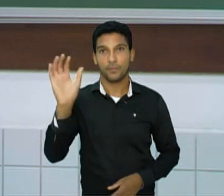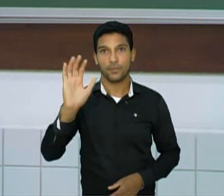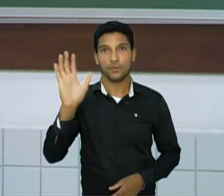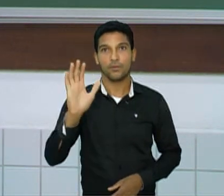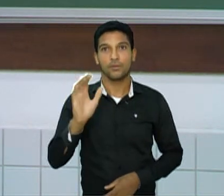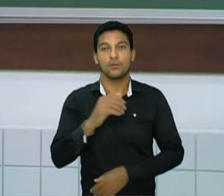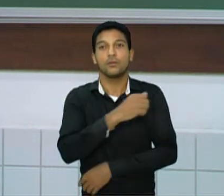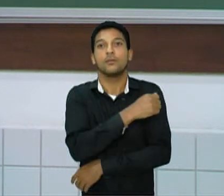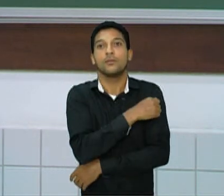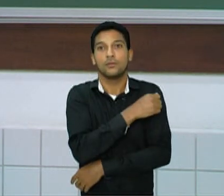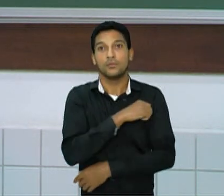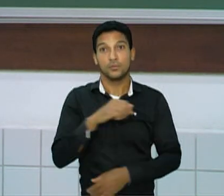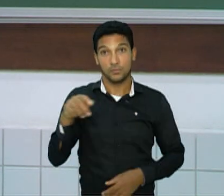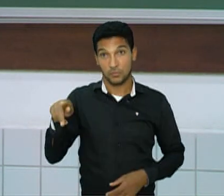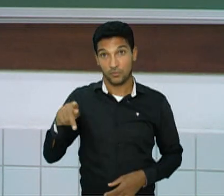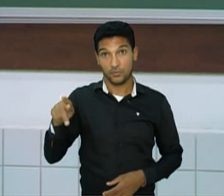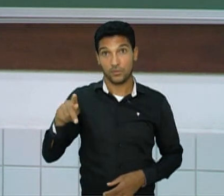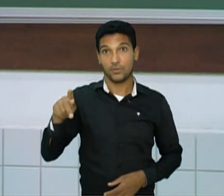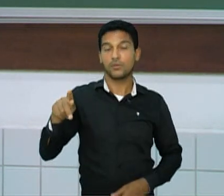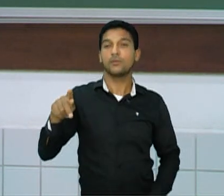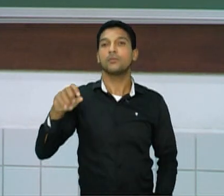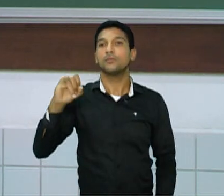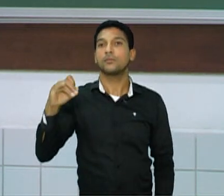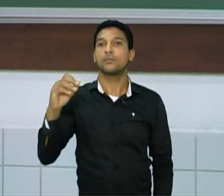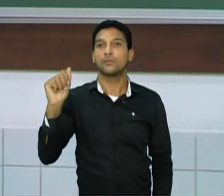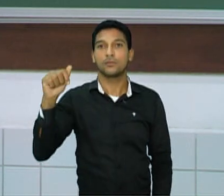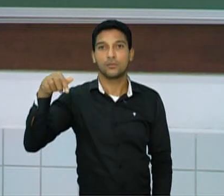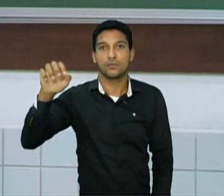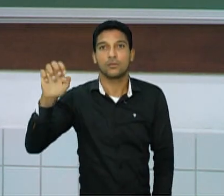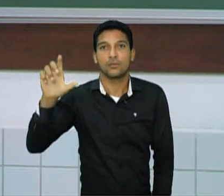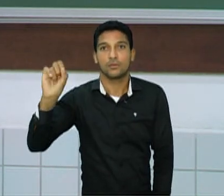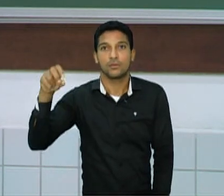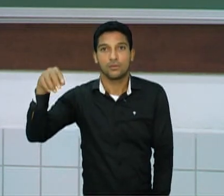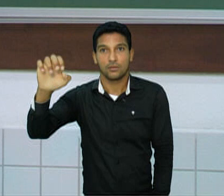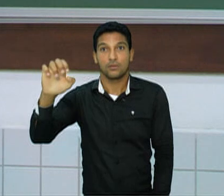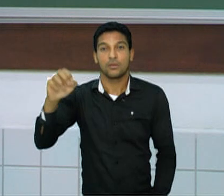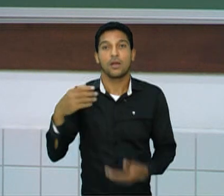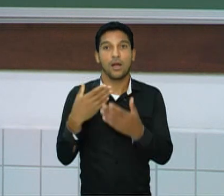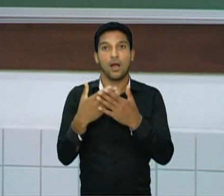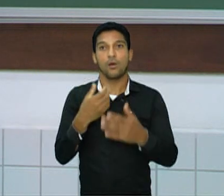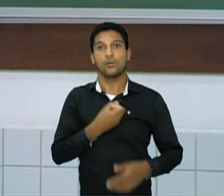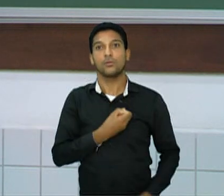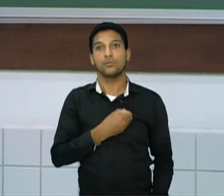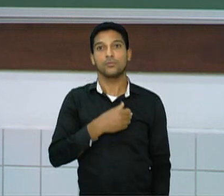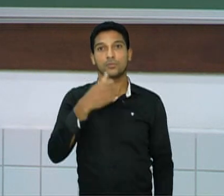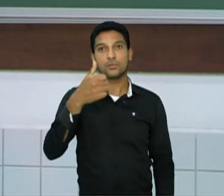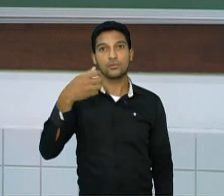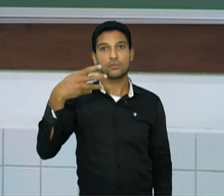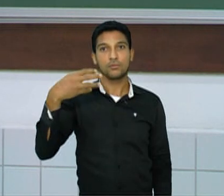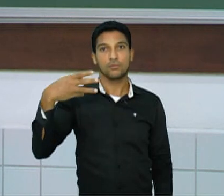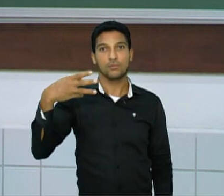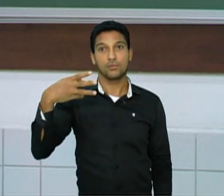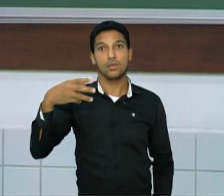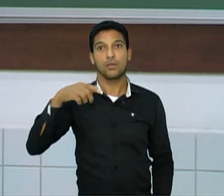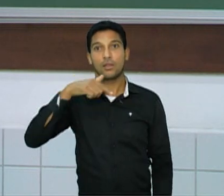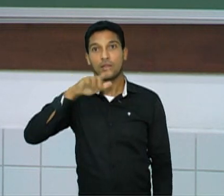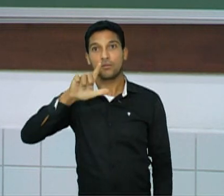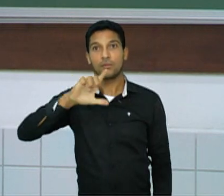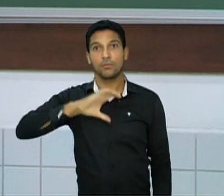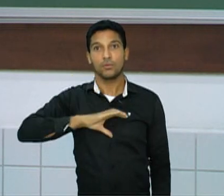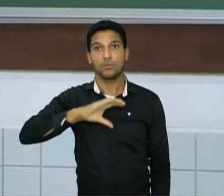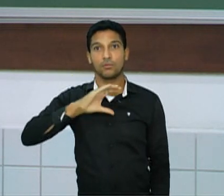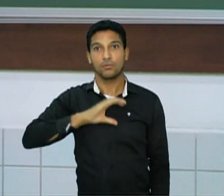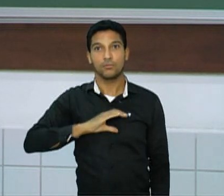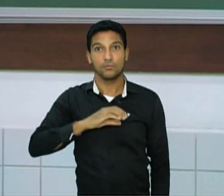Olá, eu sou a professora Jaqueline, essa é a nossa aula de número 143, Língua Portuguesa do 9º ano. Nós estamos estudando